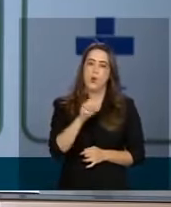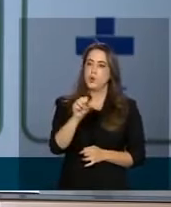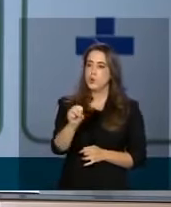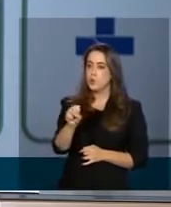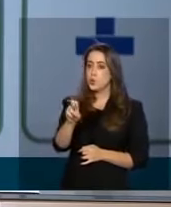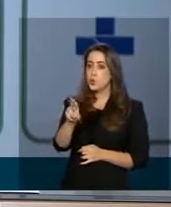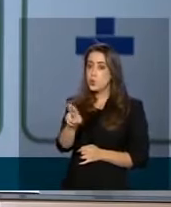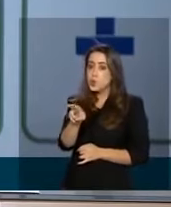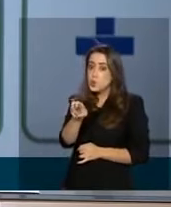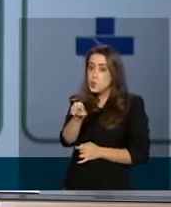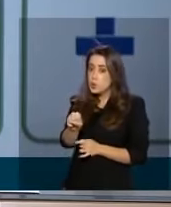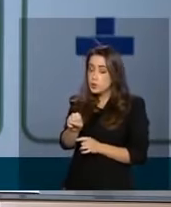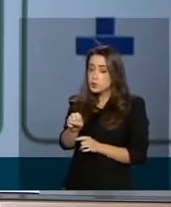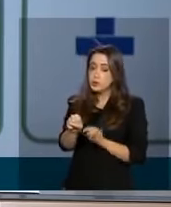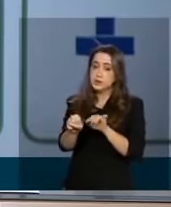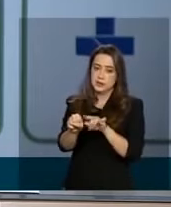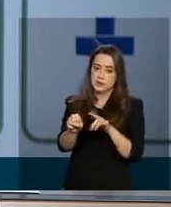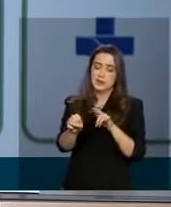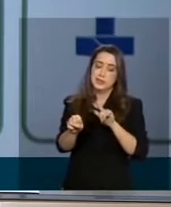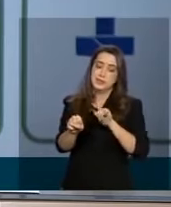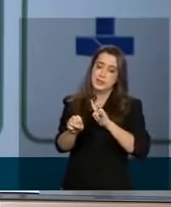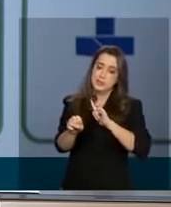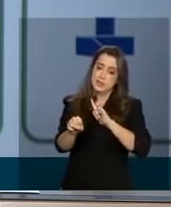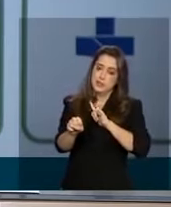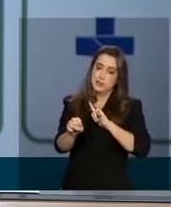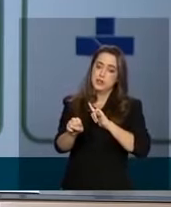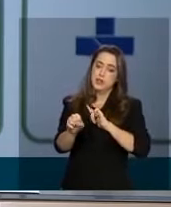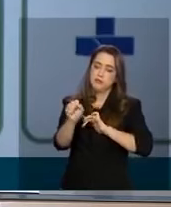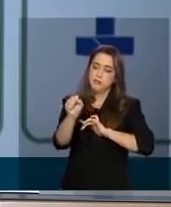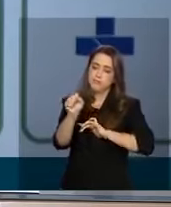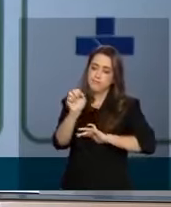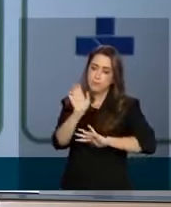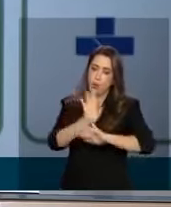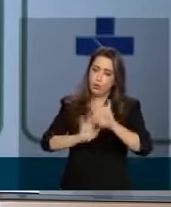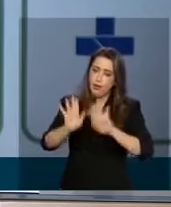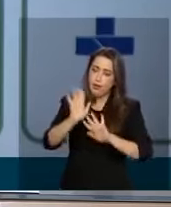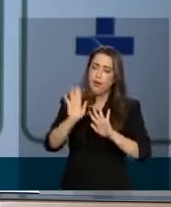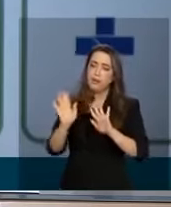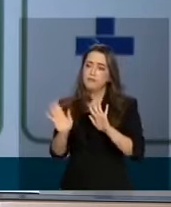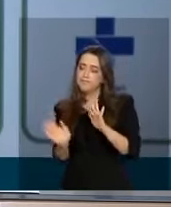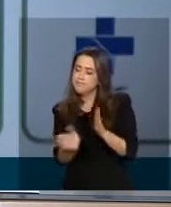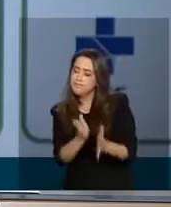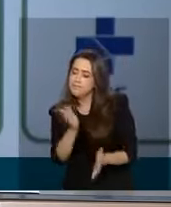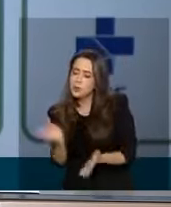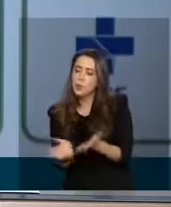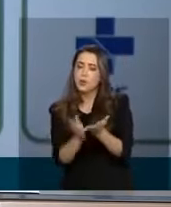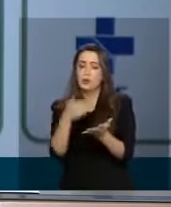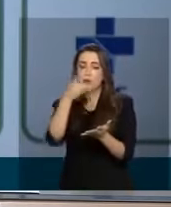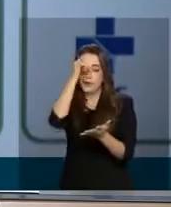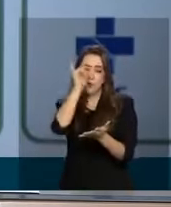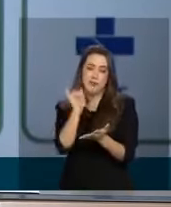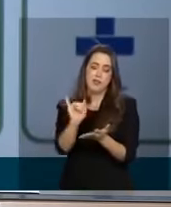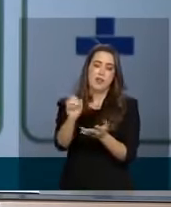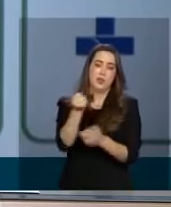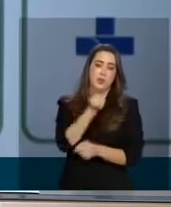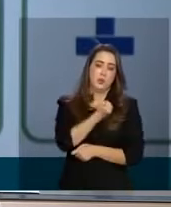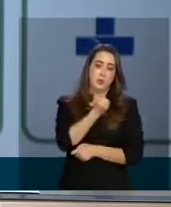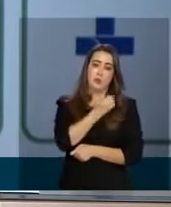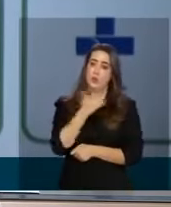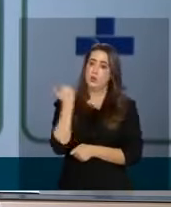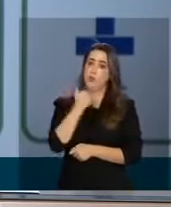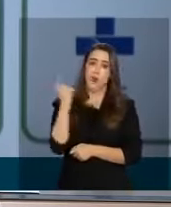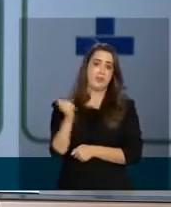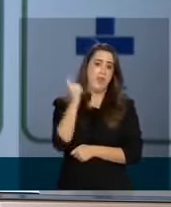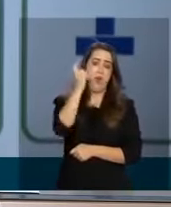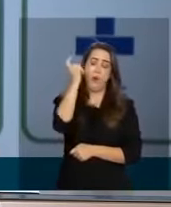de Saúde tem tomado as medidas necessárias para que evitemos um número de morte. Embora